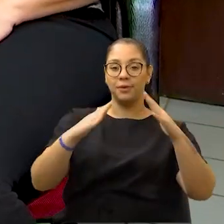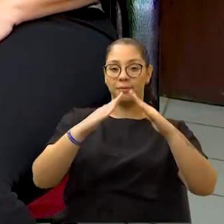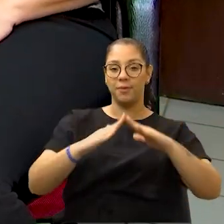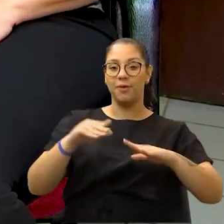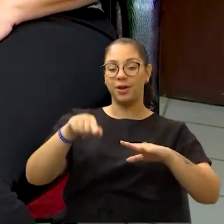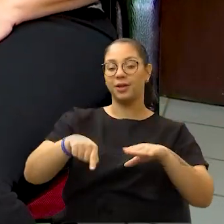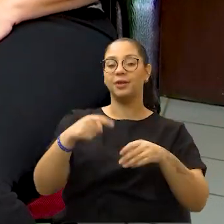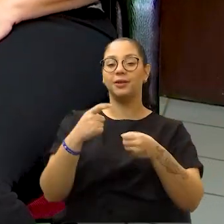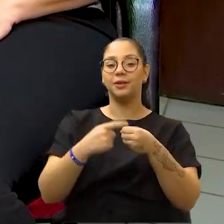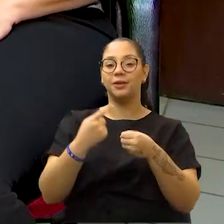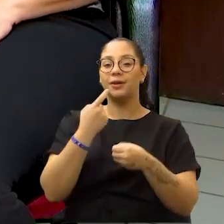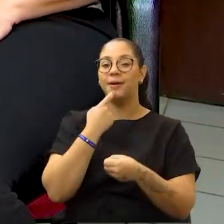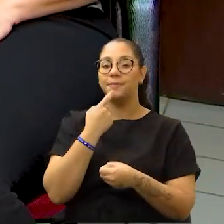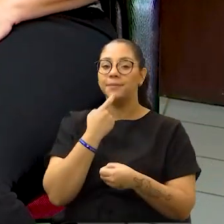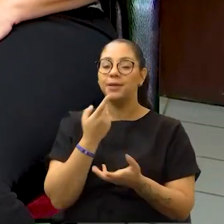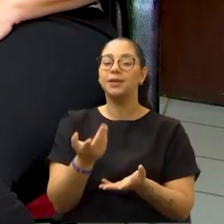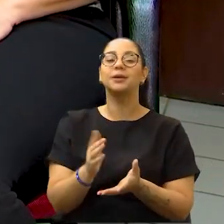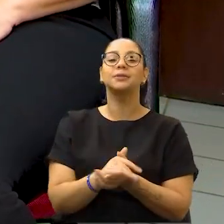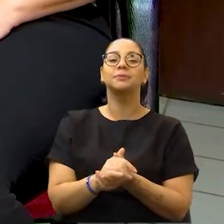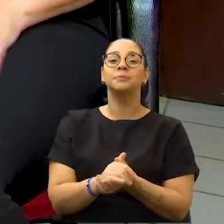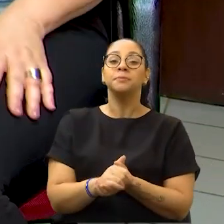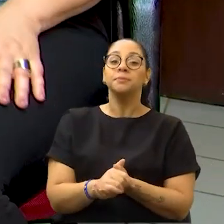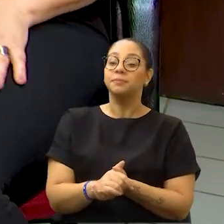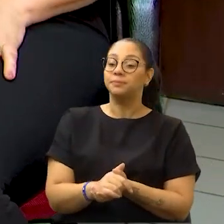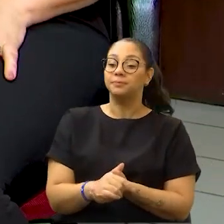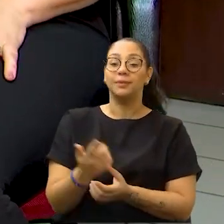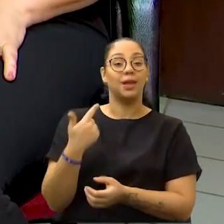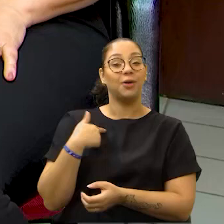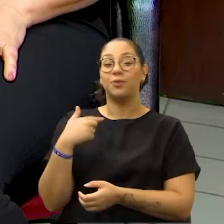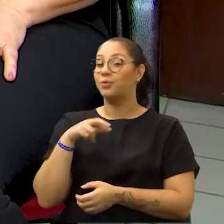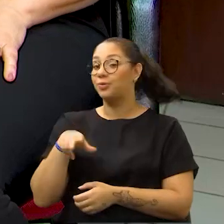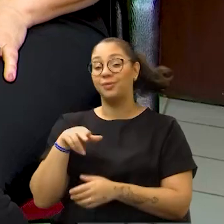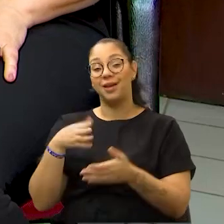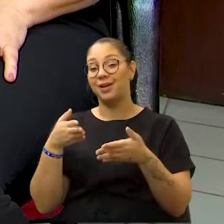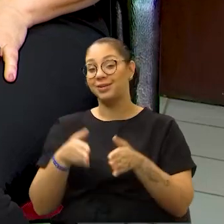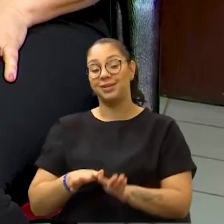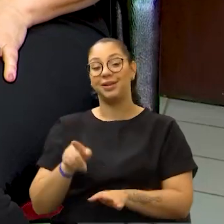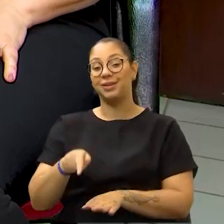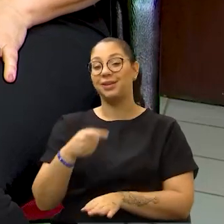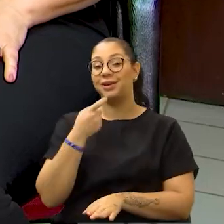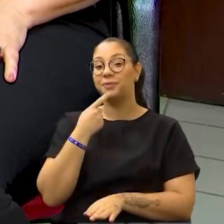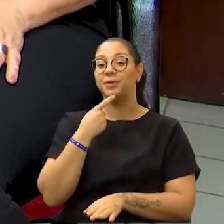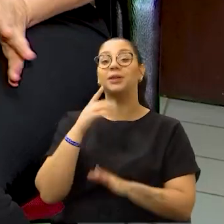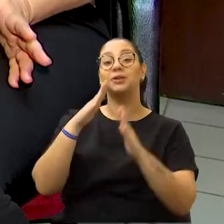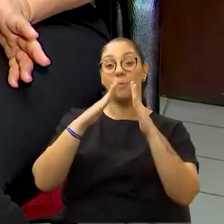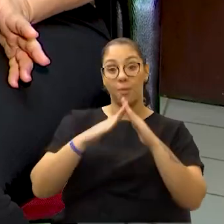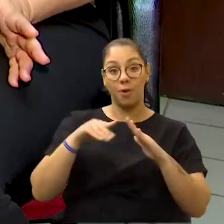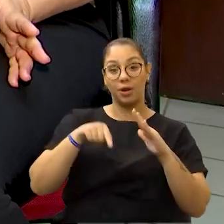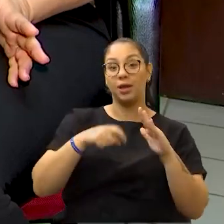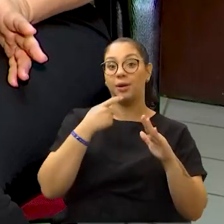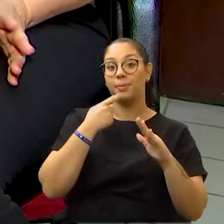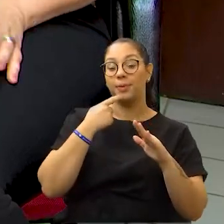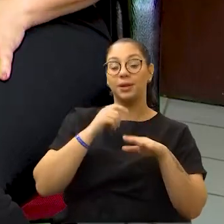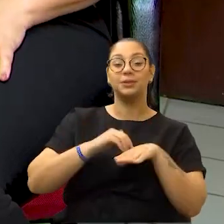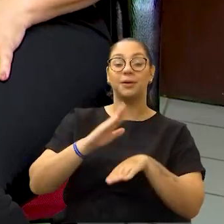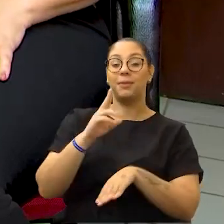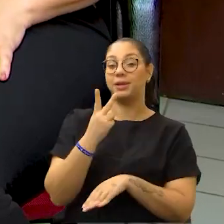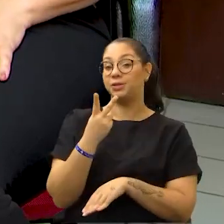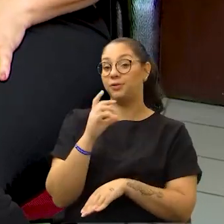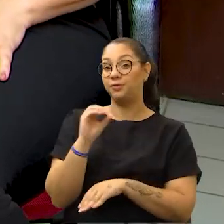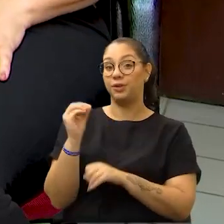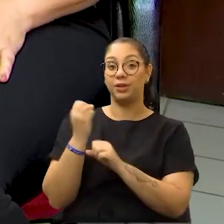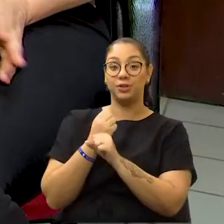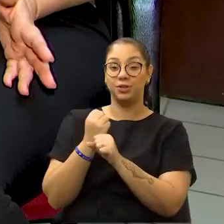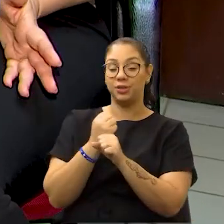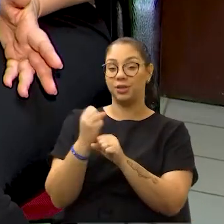cidadãos da cidade de Campinas. Eu que não sou uma campineira, né? Moro em Campinas há mais de 20 anos,